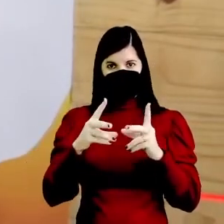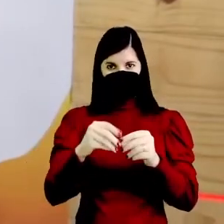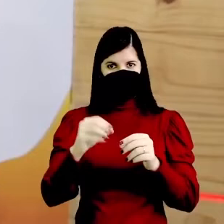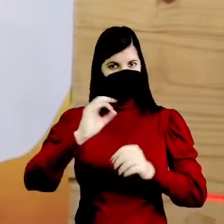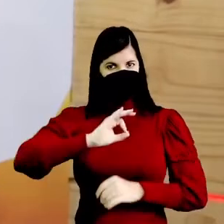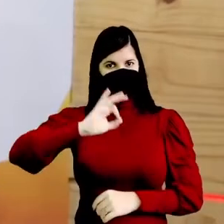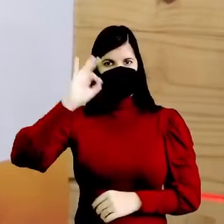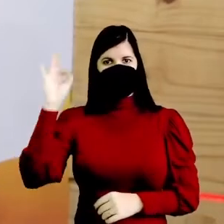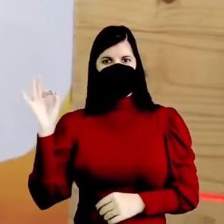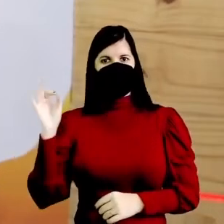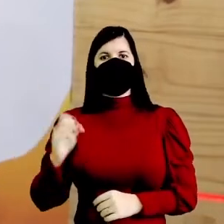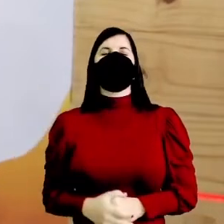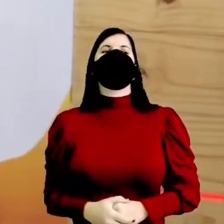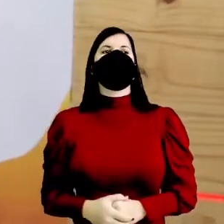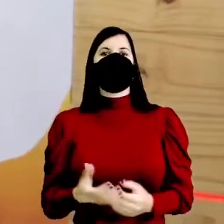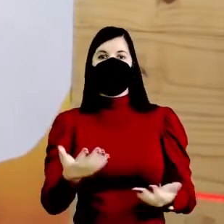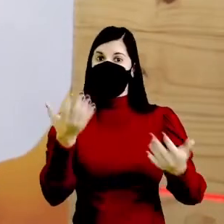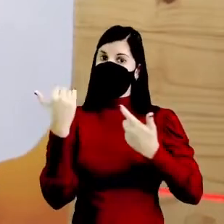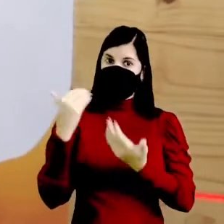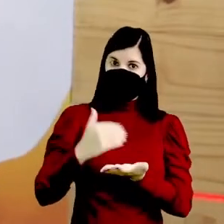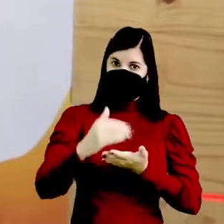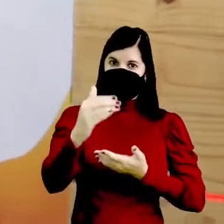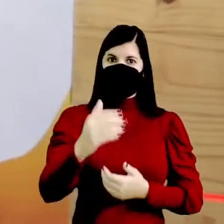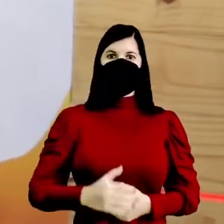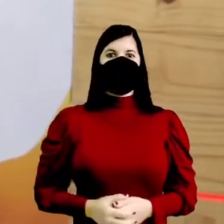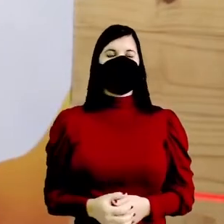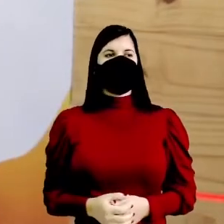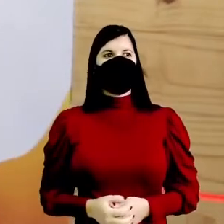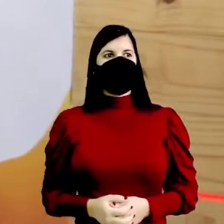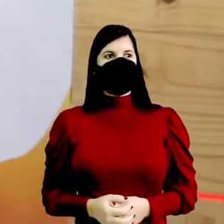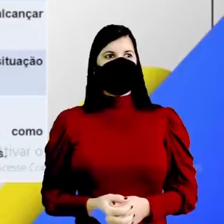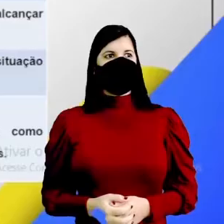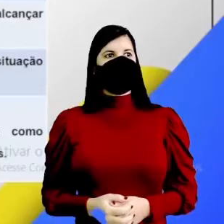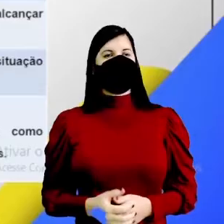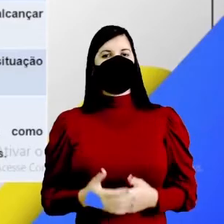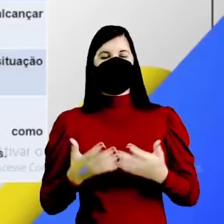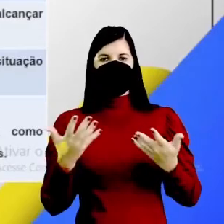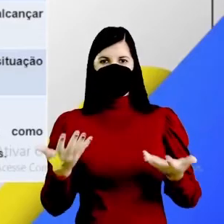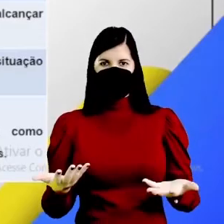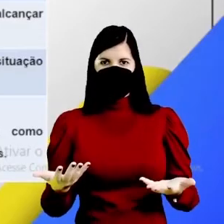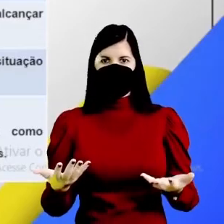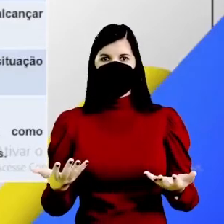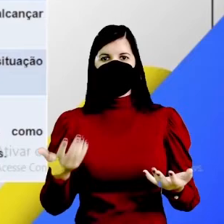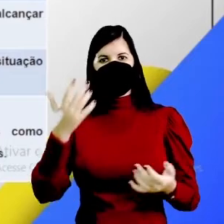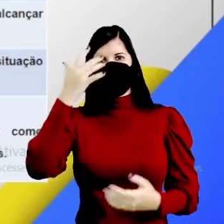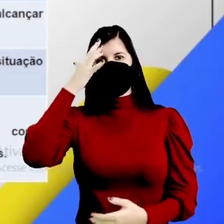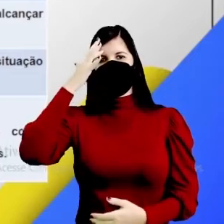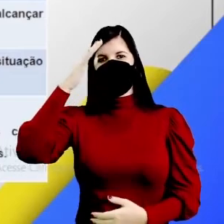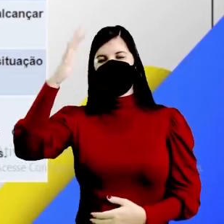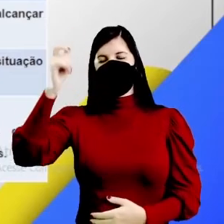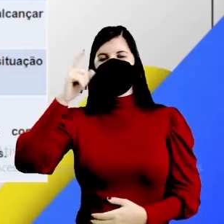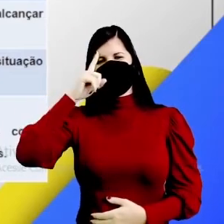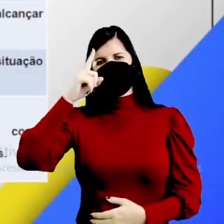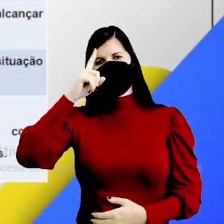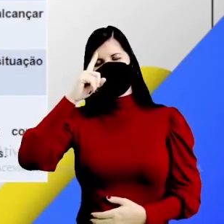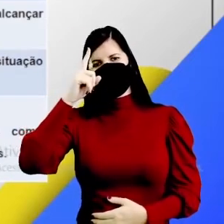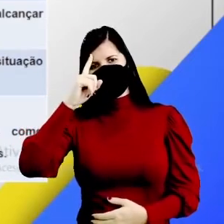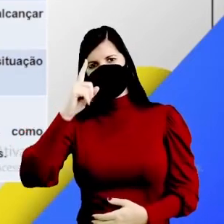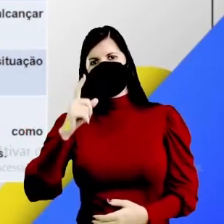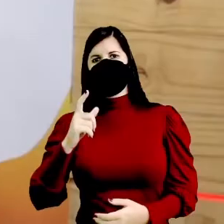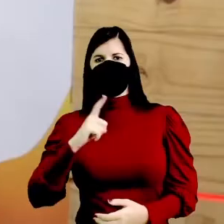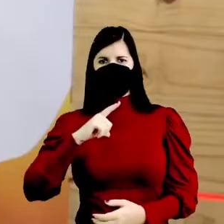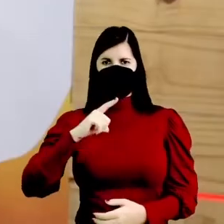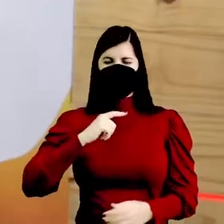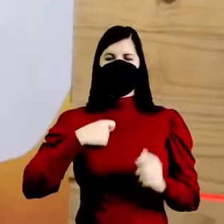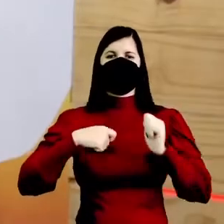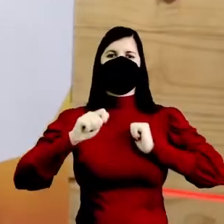show de bola. Vamos começar? Gente, assim, de cara a gente já pensa, no dia a dia a gente já lida